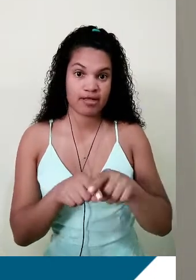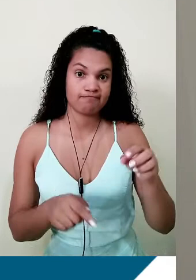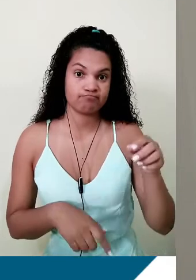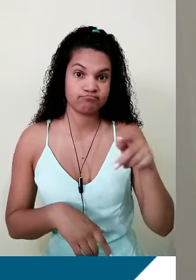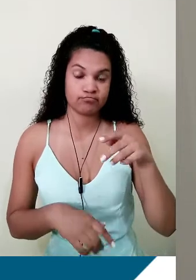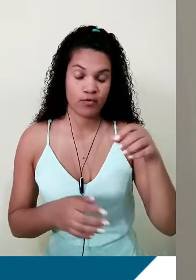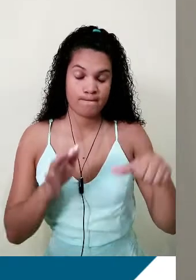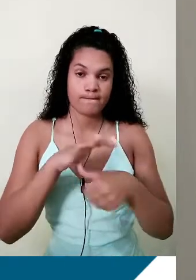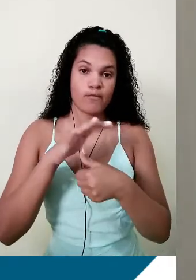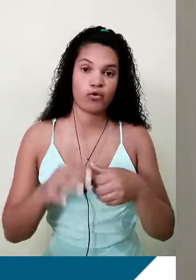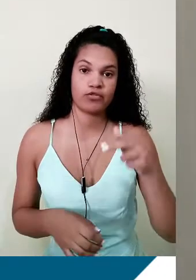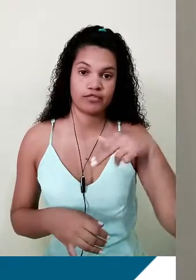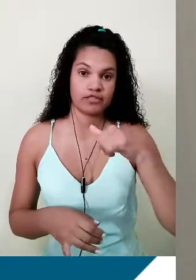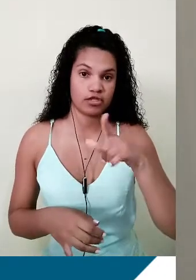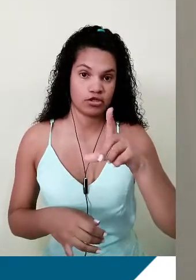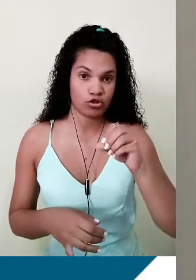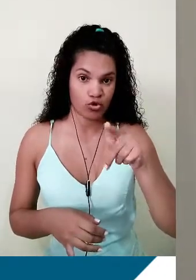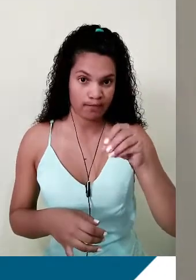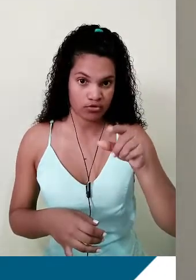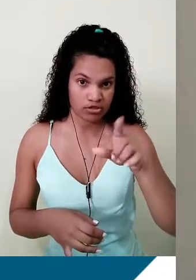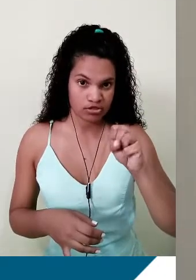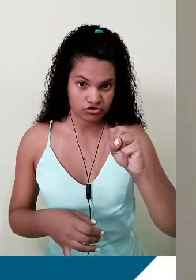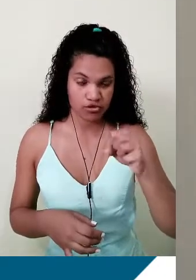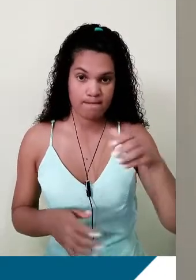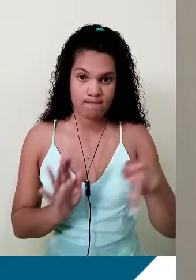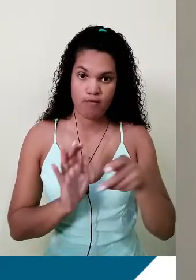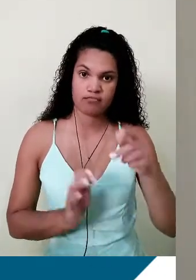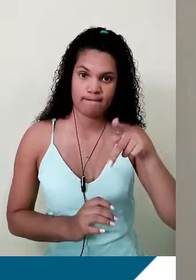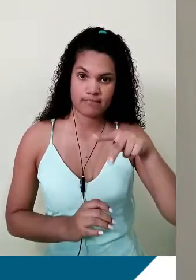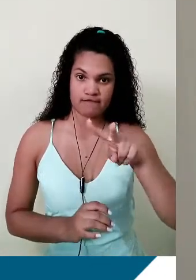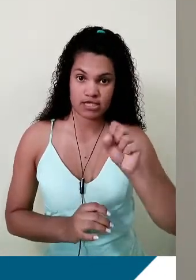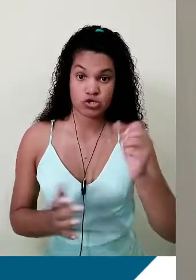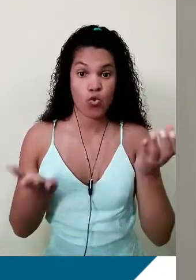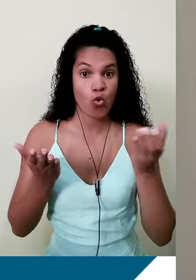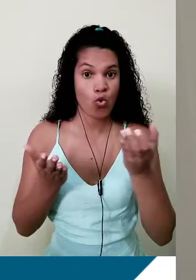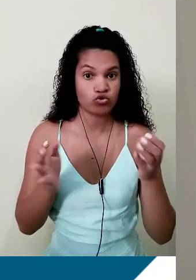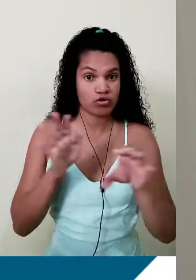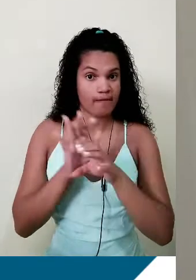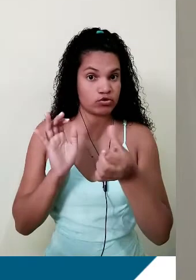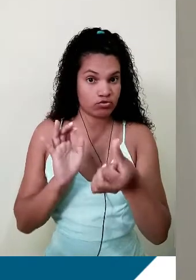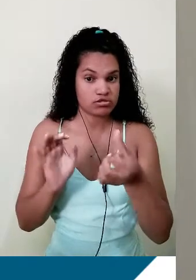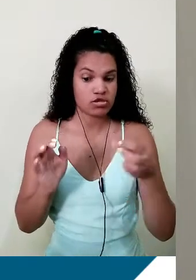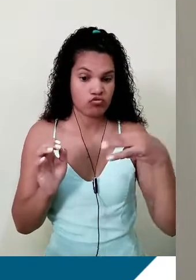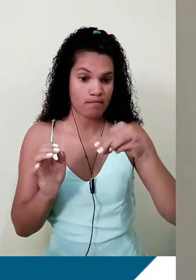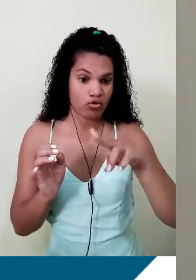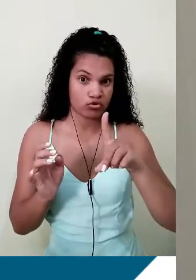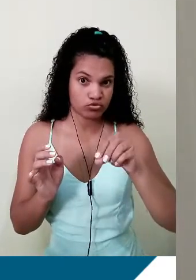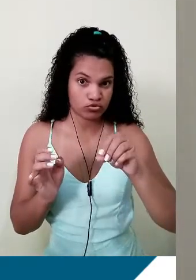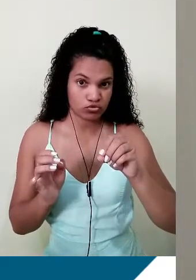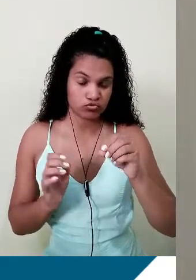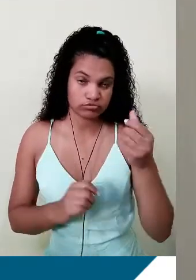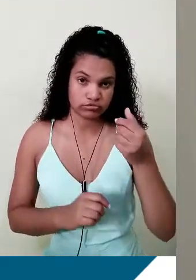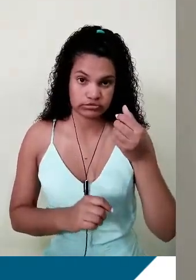do PVS. Hoje eu vou apresentar para vocês o nosso capítulo 6 do módulo 2, Temperatura e